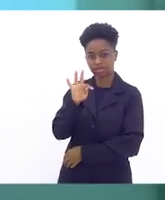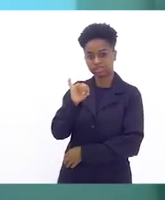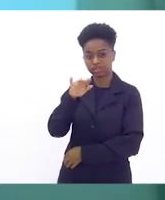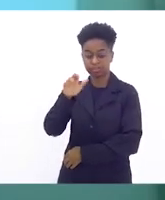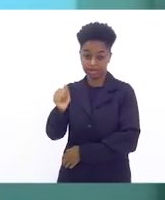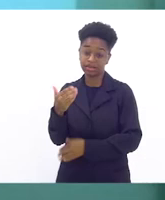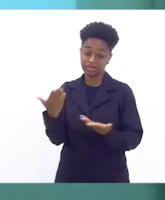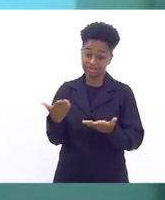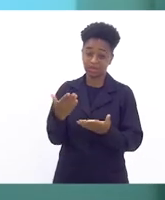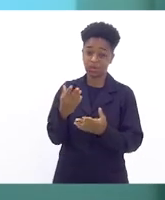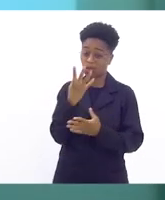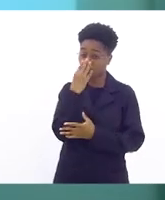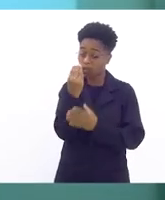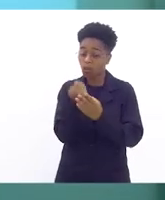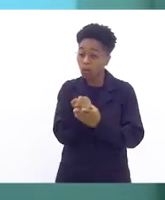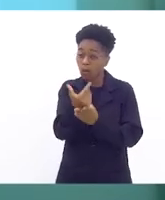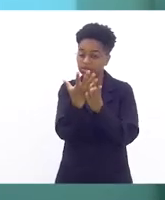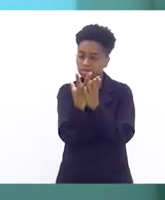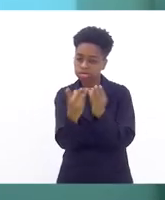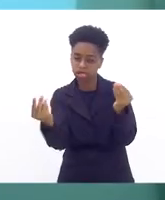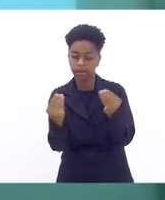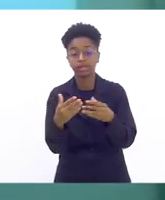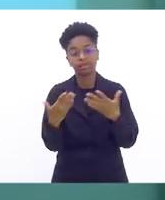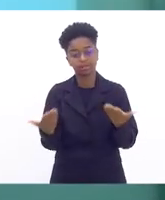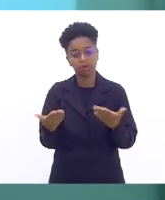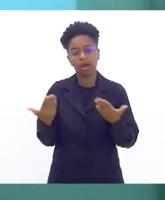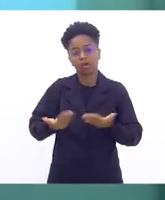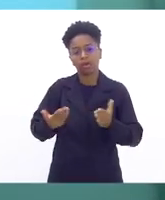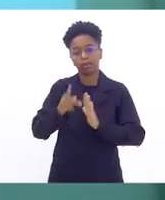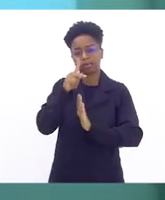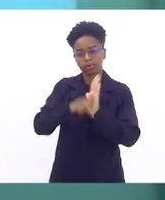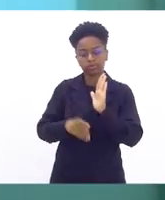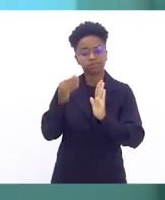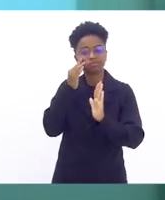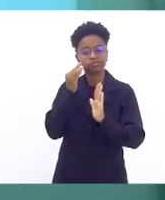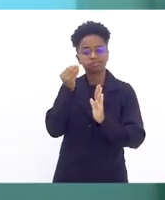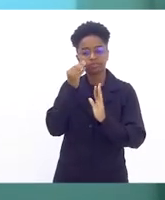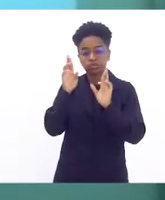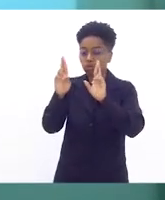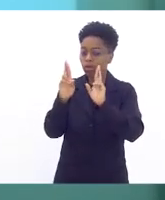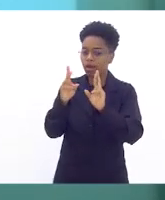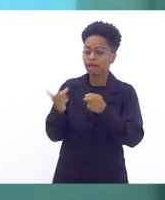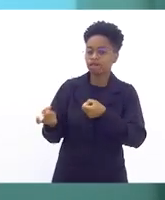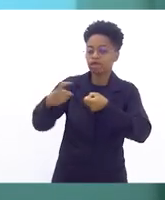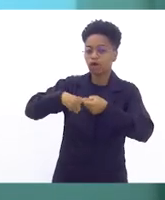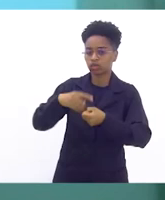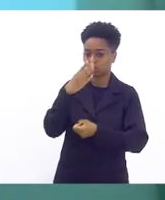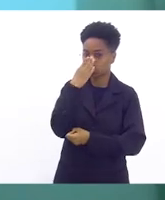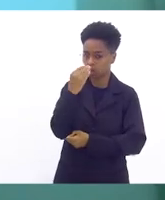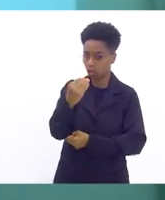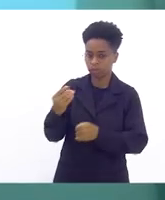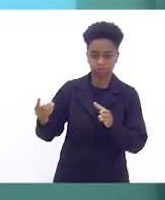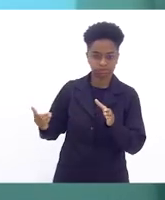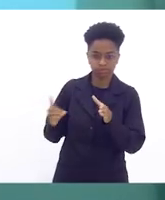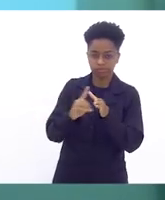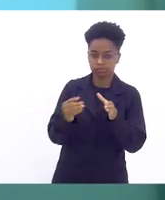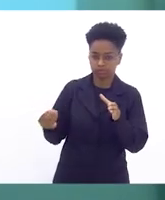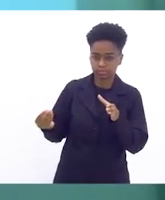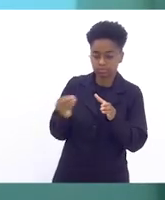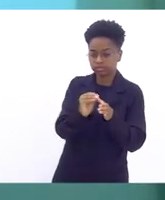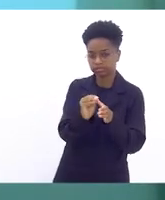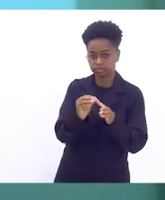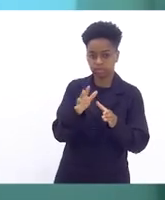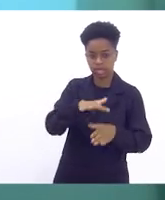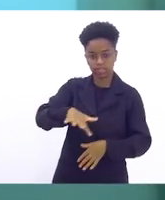foi extinto da região a Esperamos que com esse projeto tenhamos a volta do da espécie para região